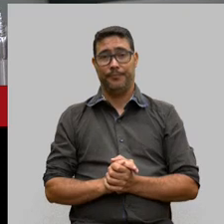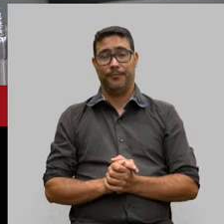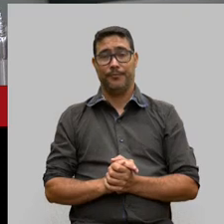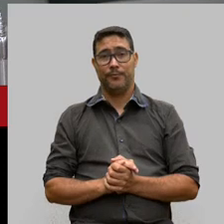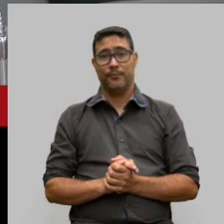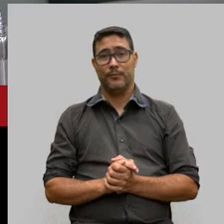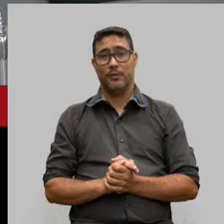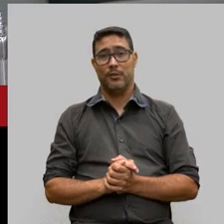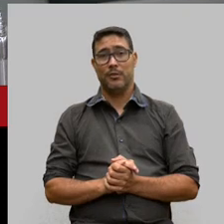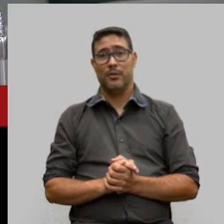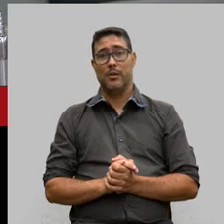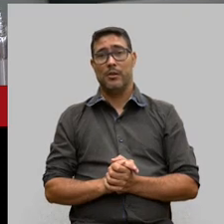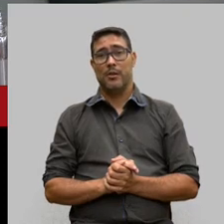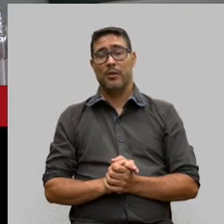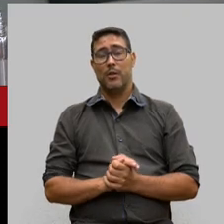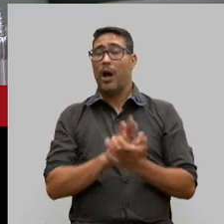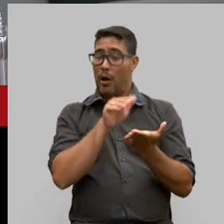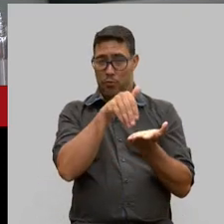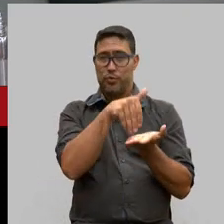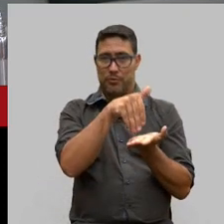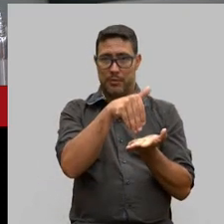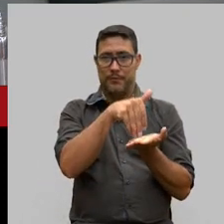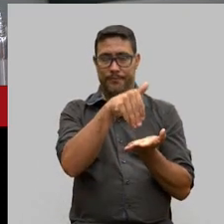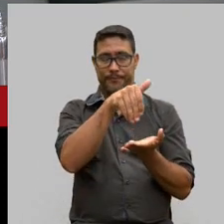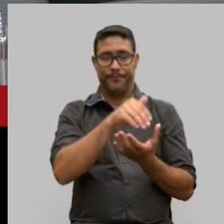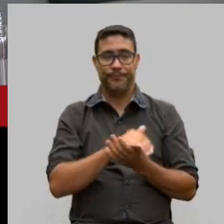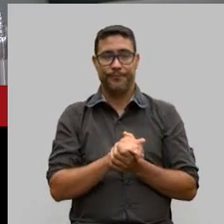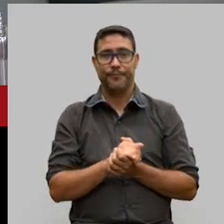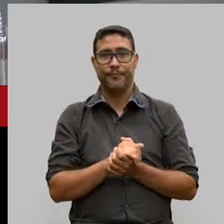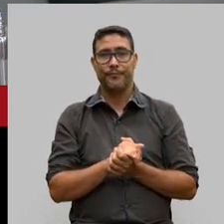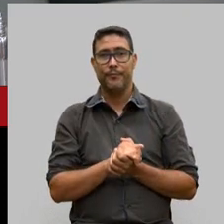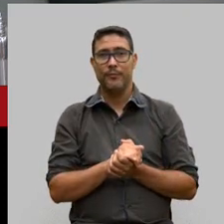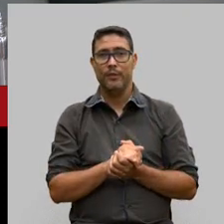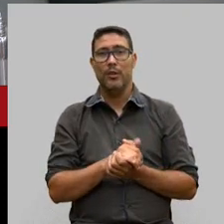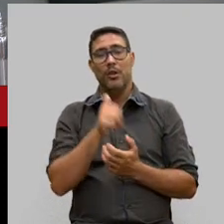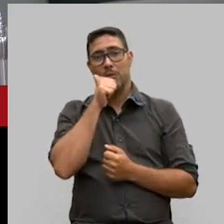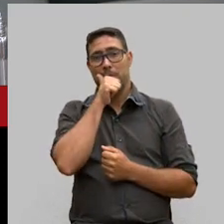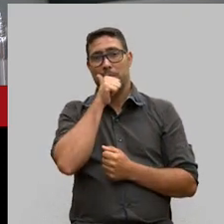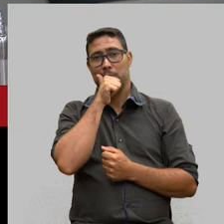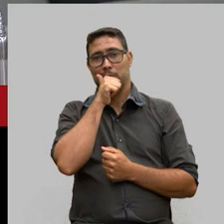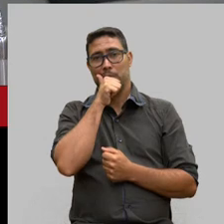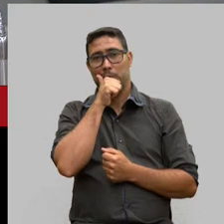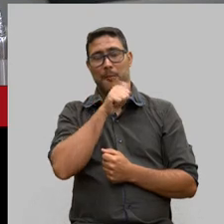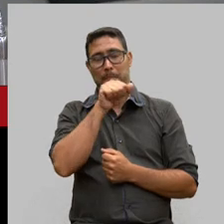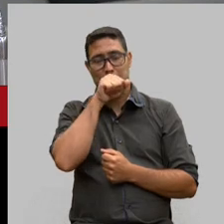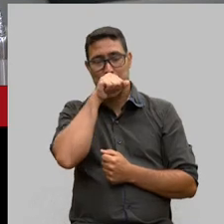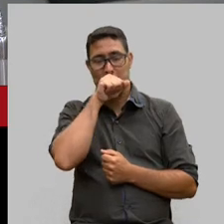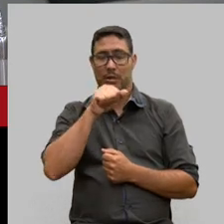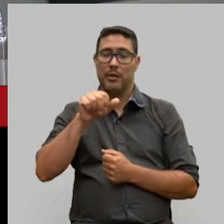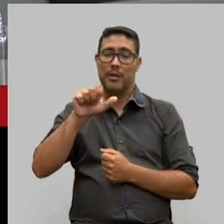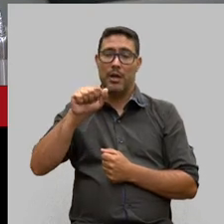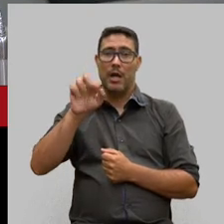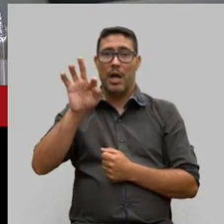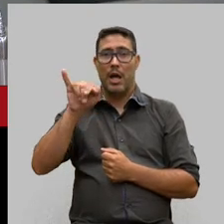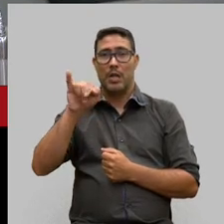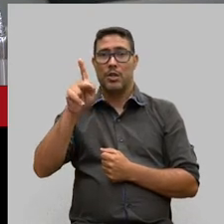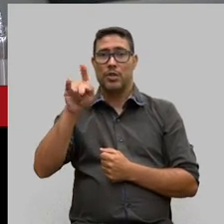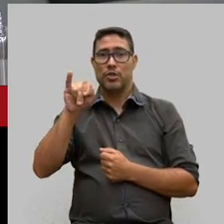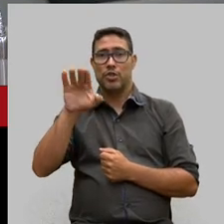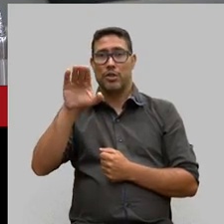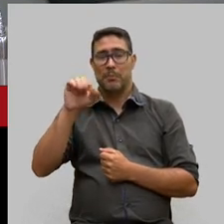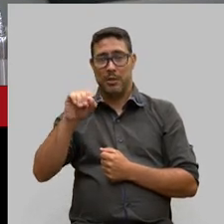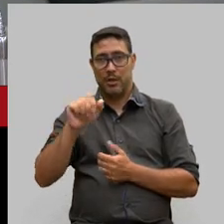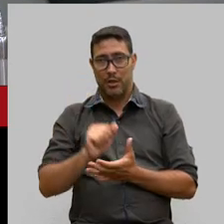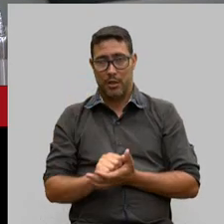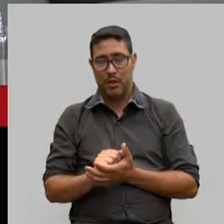coisa para mim poder terminar aqui eh eu sou mãe atípica né do Artur de 6 anos que eu não me apresentei e eu